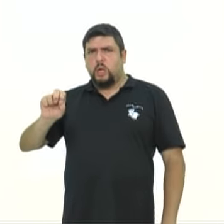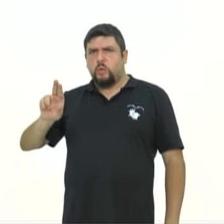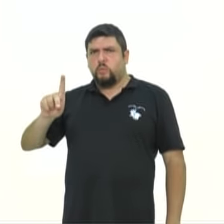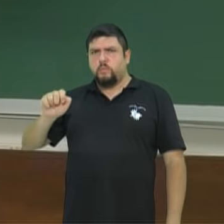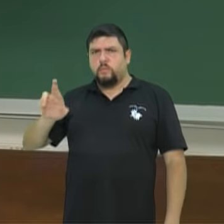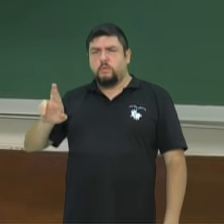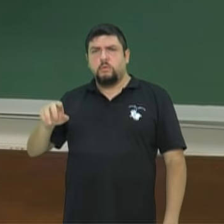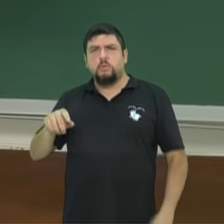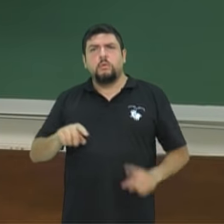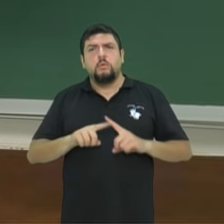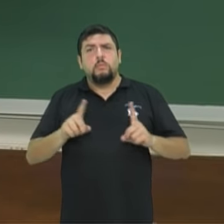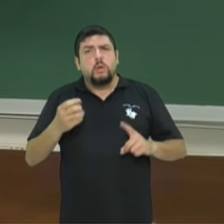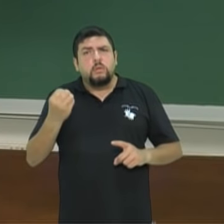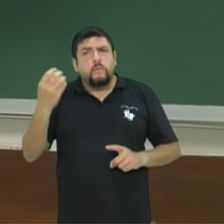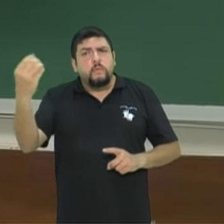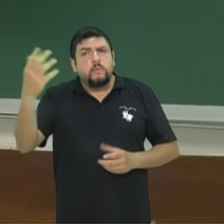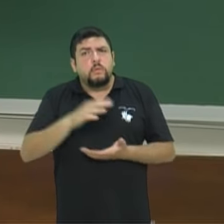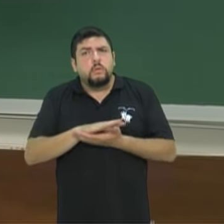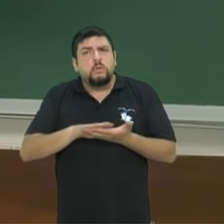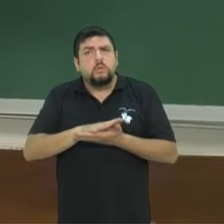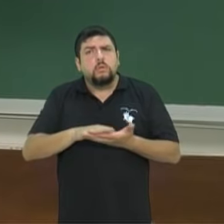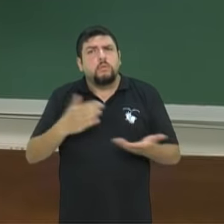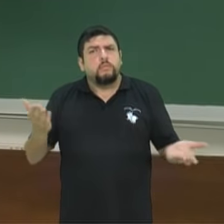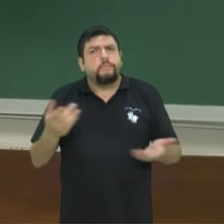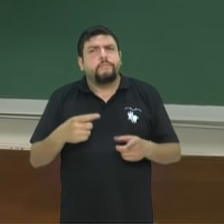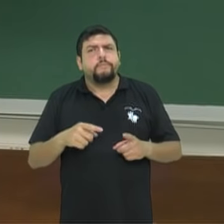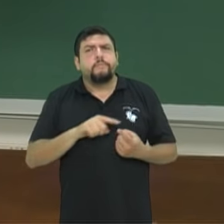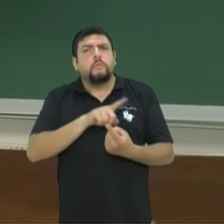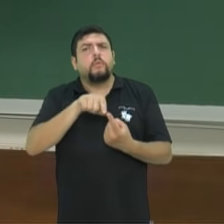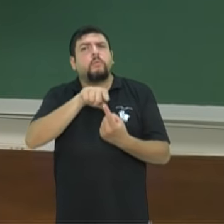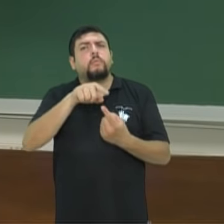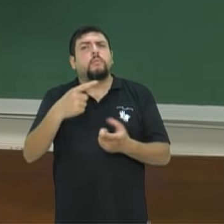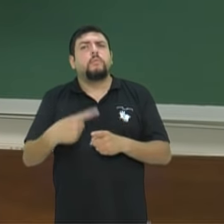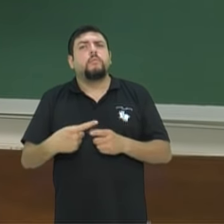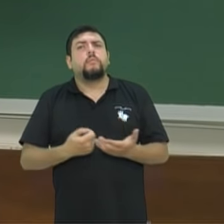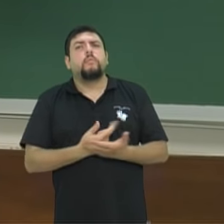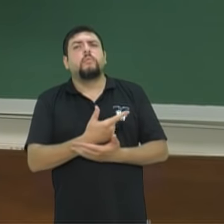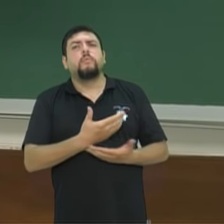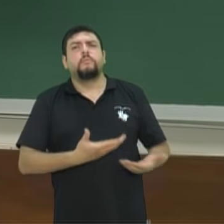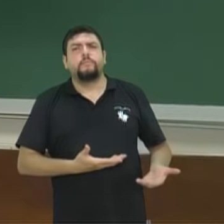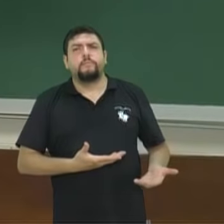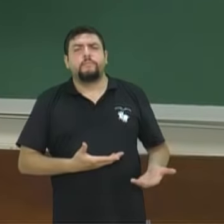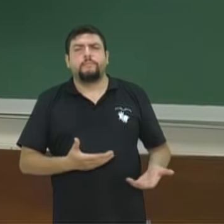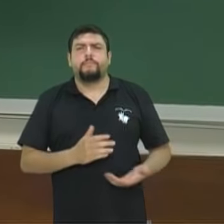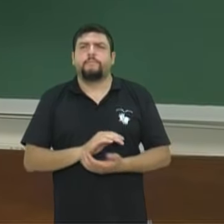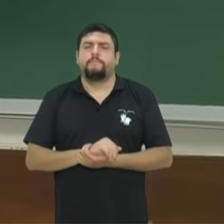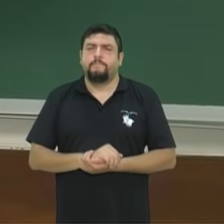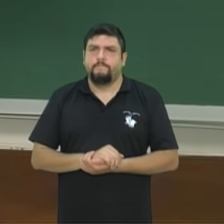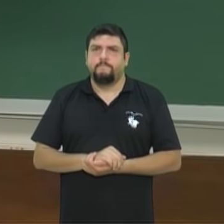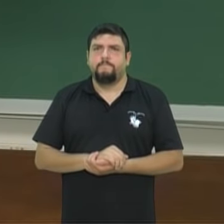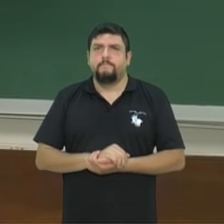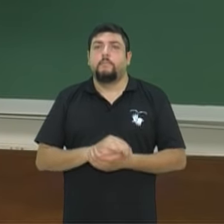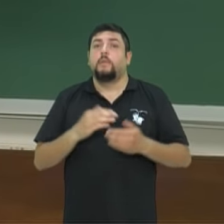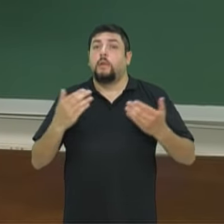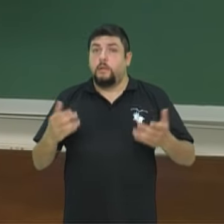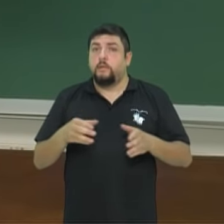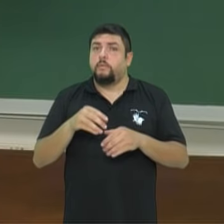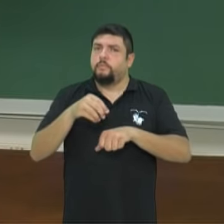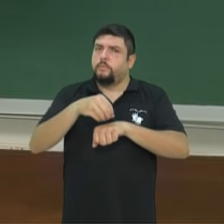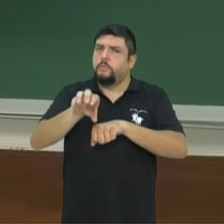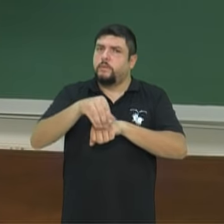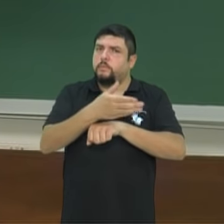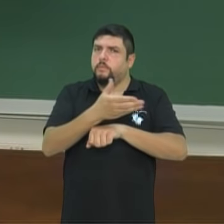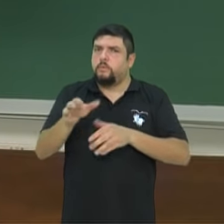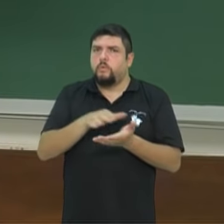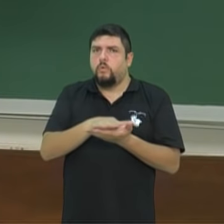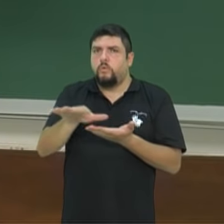vai viajar, qual que é a intenção? Por quê? Né? Então fica ali a dica, né? Com relação ao consumismo